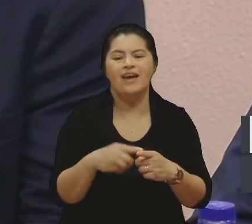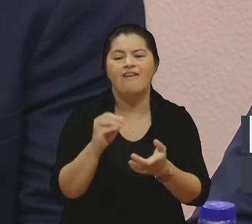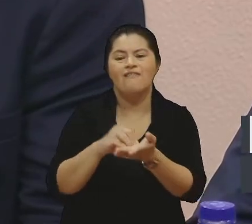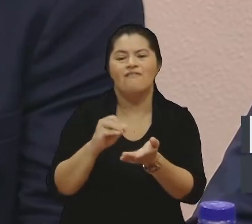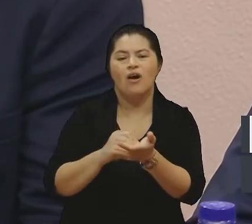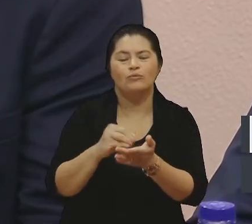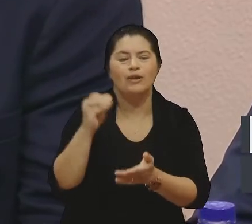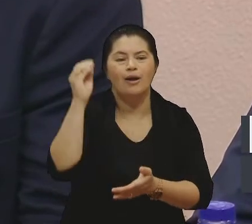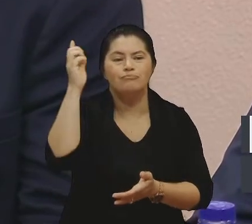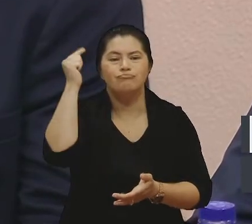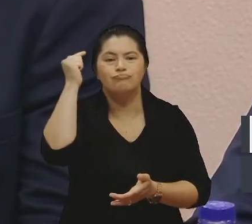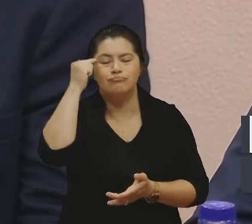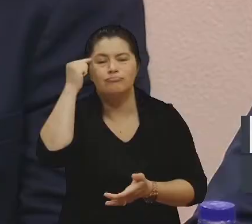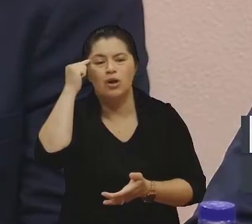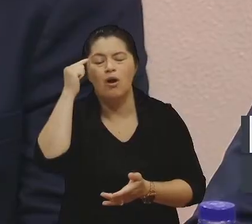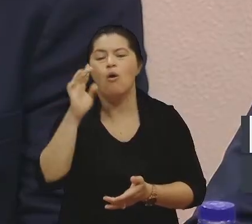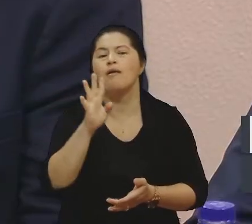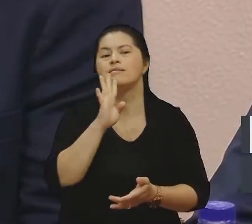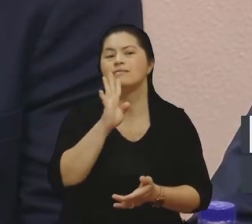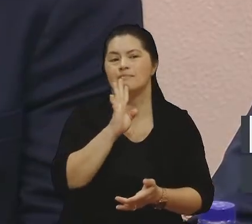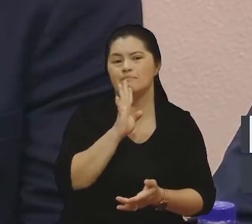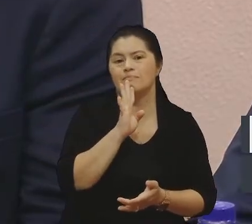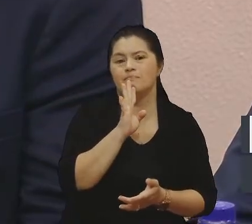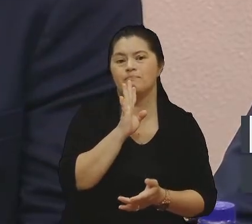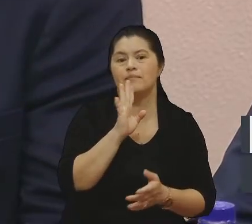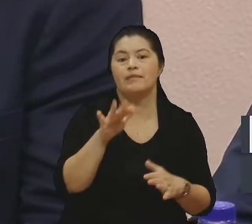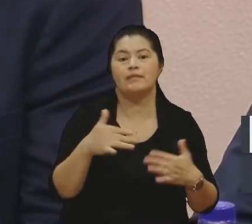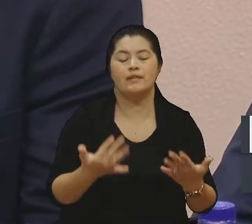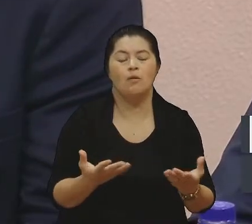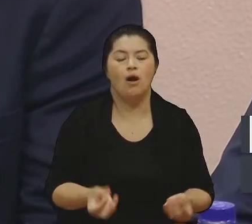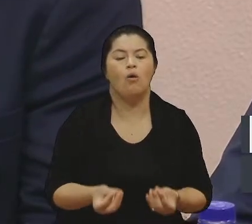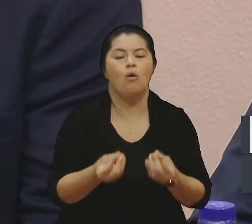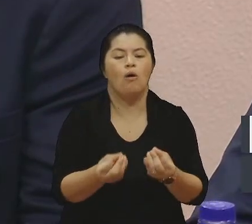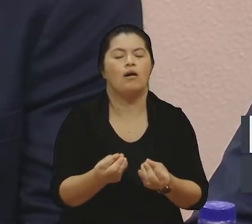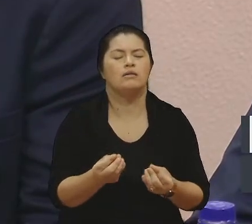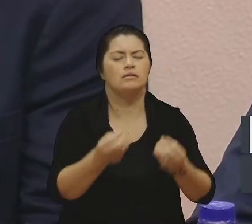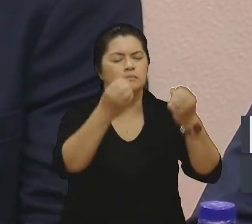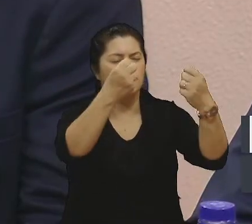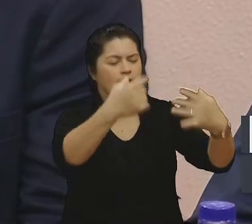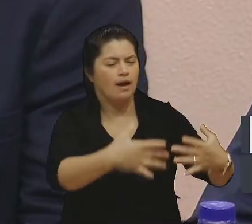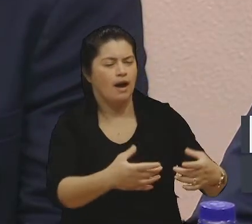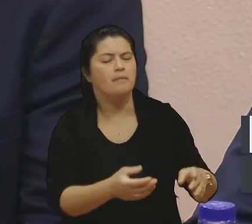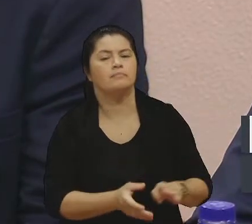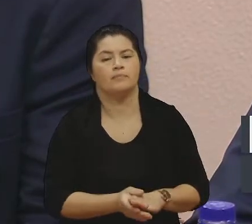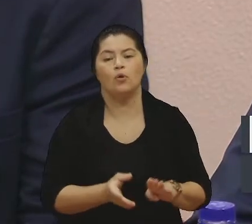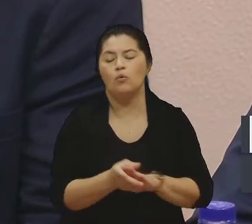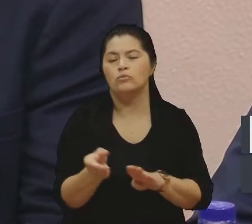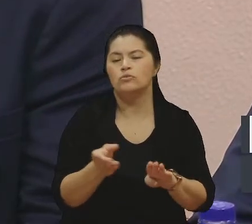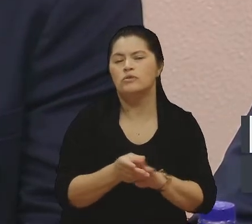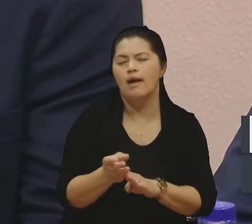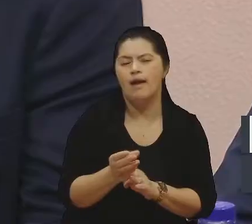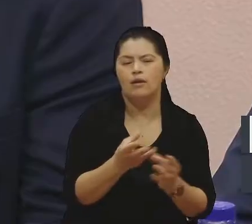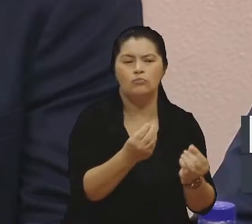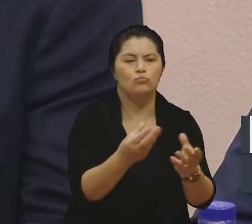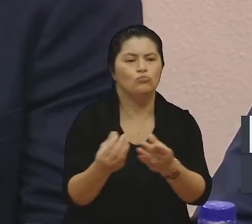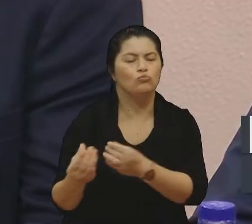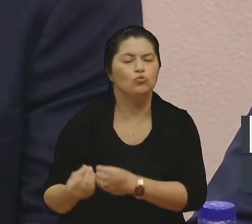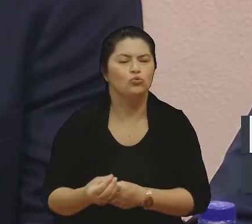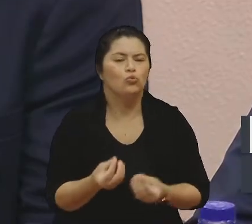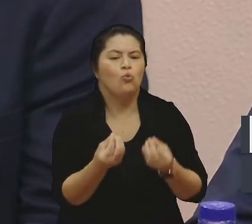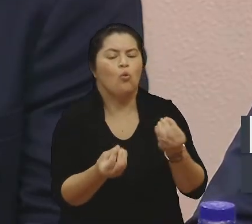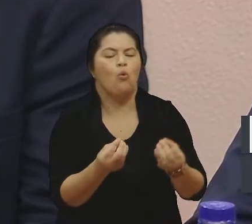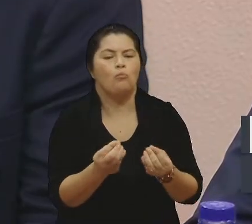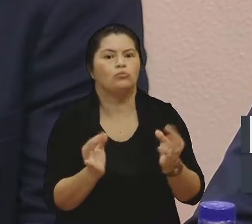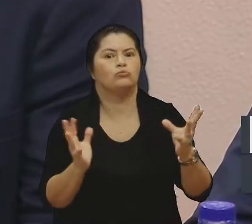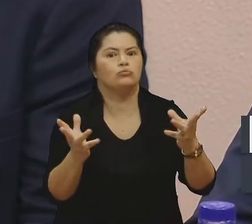esse projeto ele prevê exatamente para entregar esse conhecimento, né? É uma trilha onde a gente vai ter um conhecimento do todo,